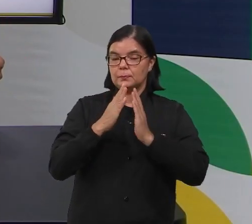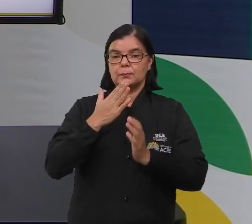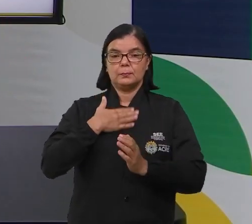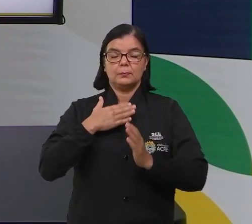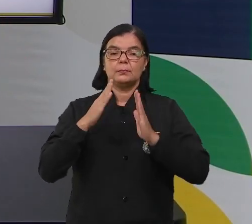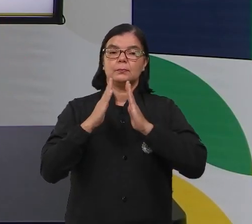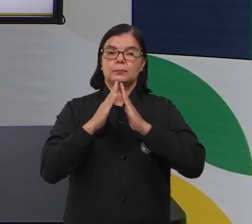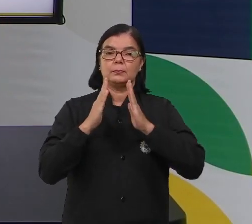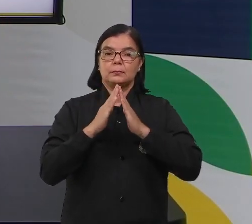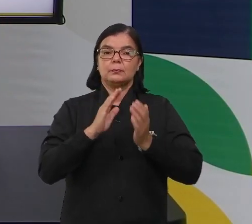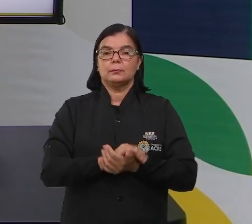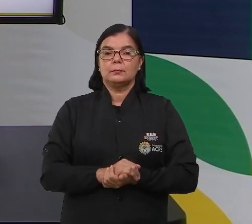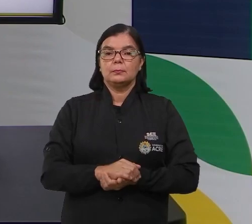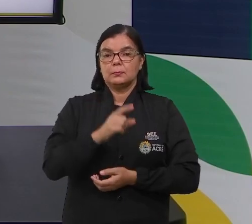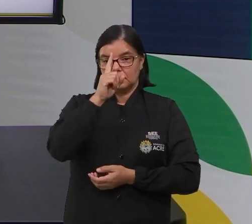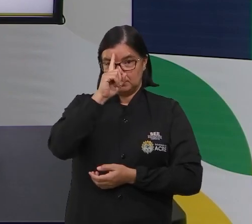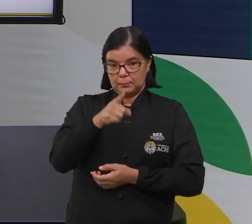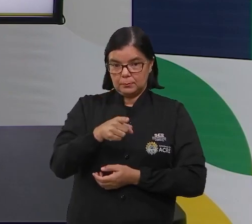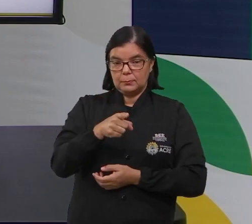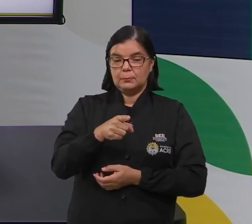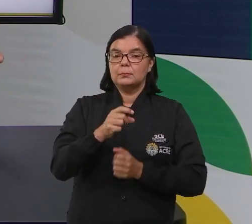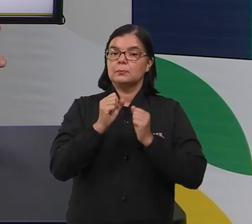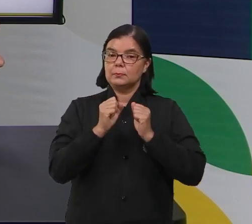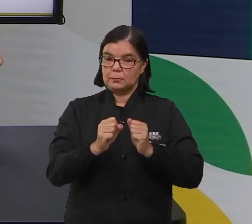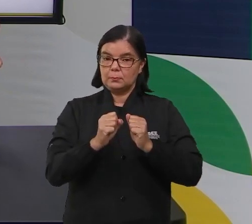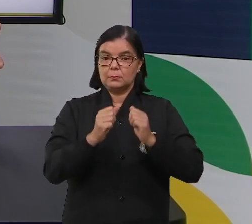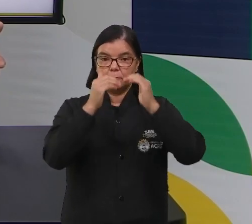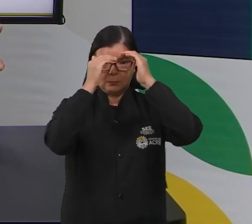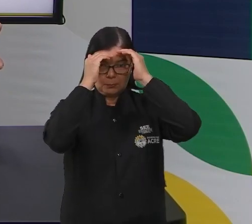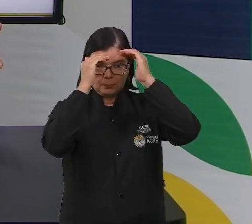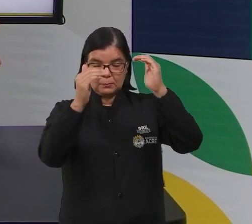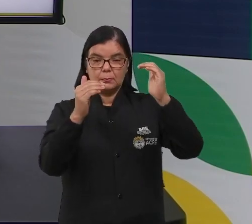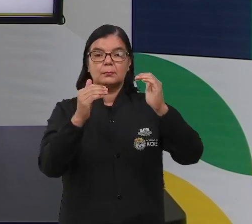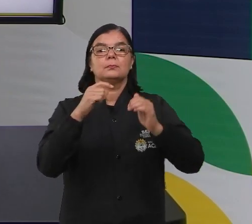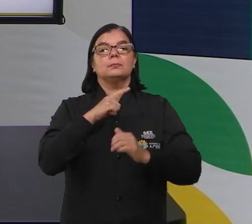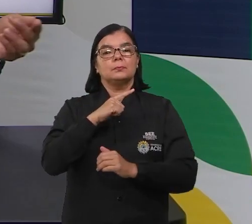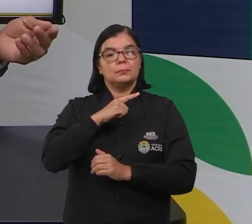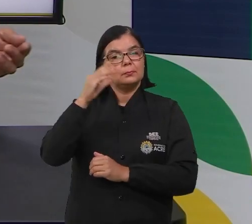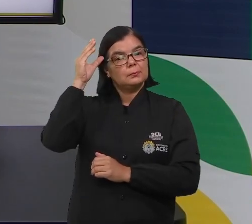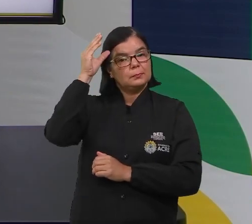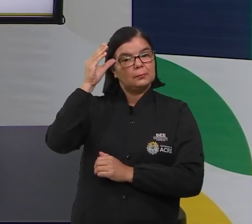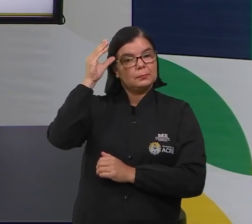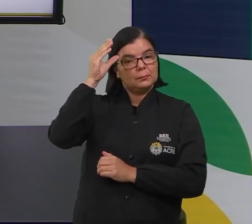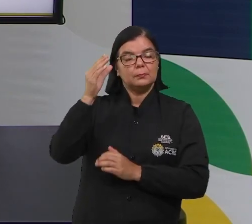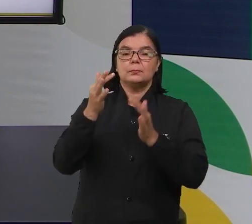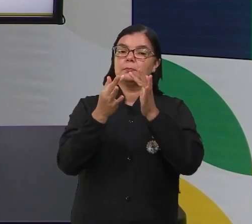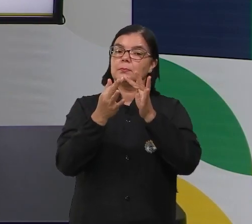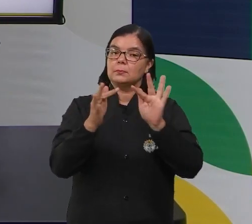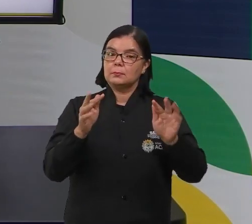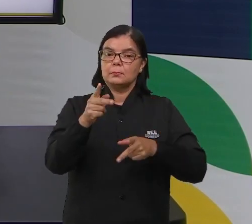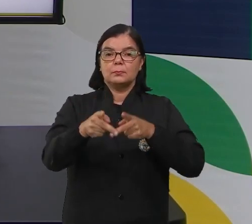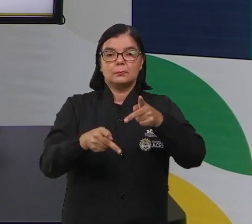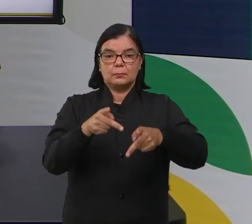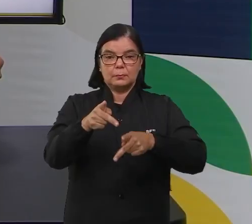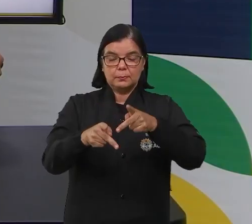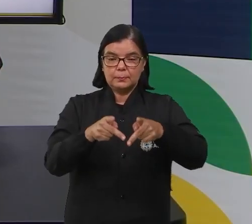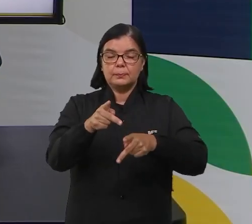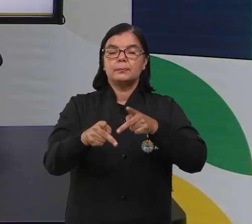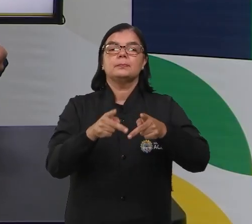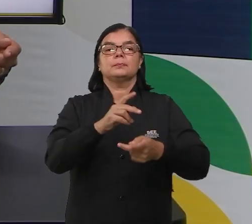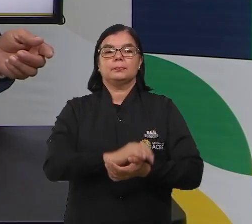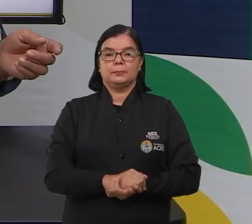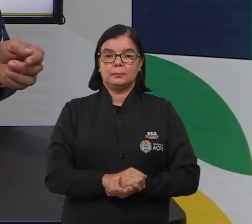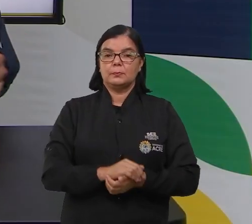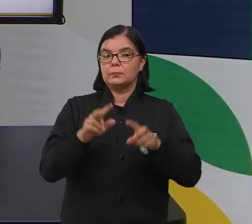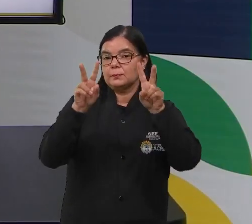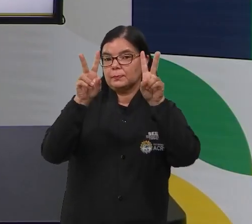minha casa, manda quem pode, obedece quem tem juízo. Isso aqui é um ditado popular que calha muito bem